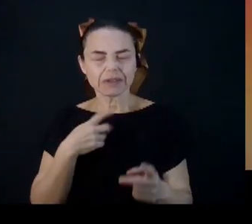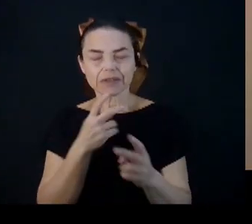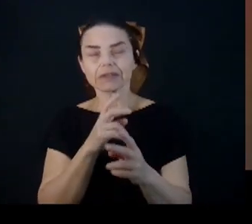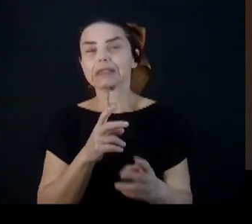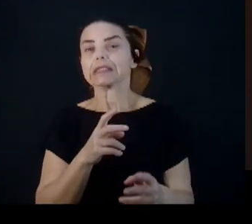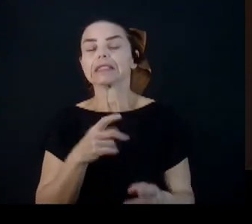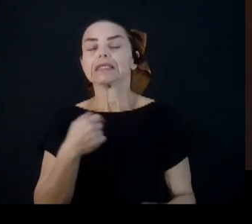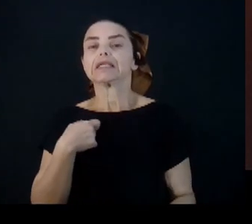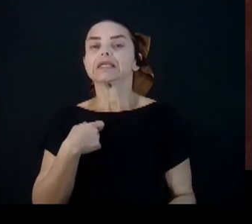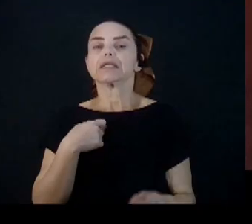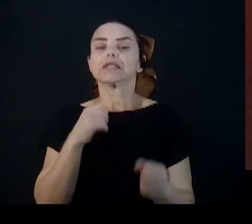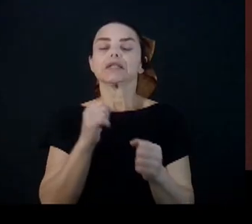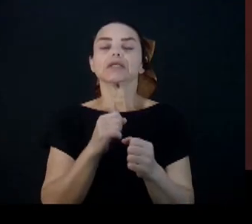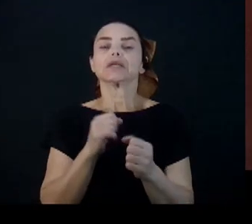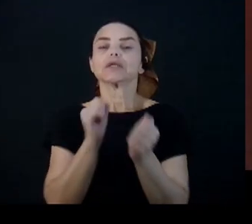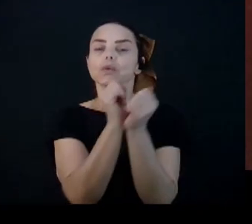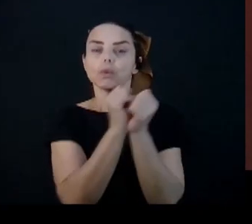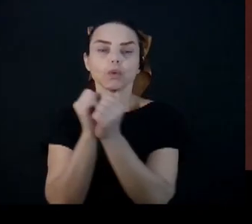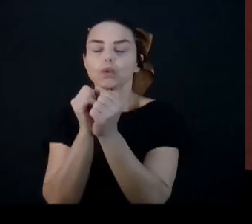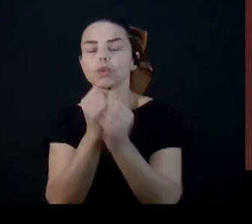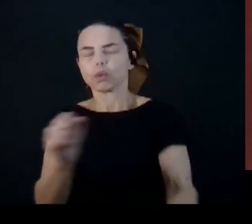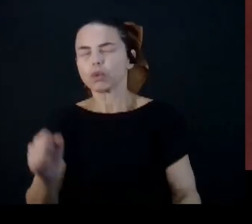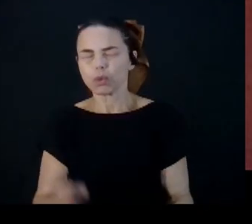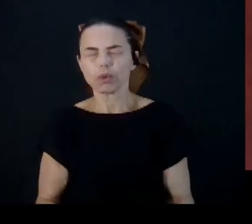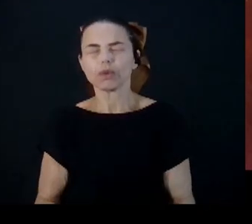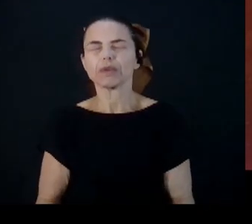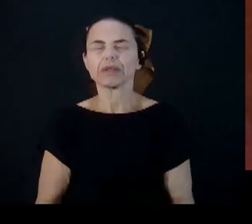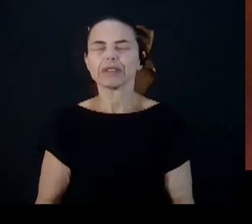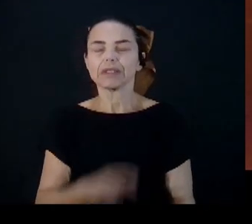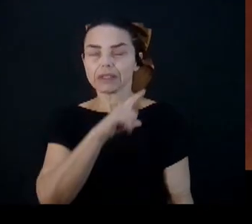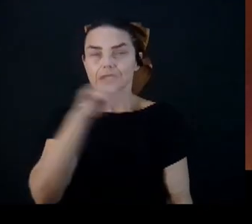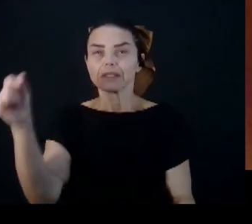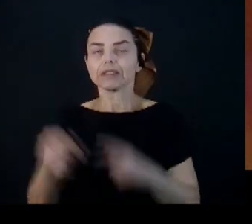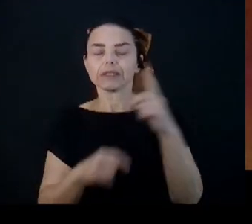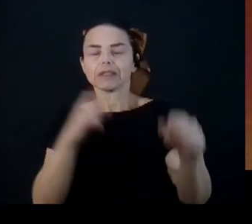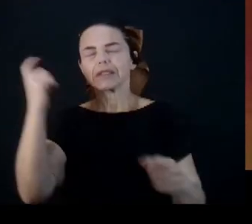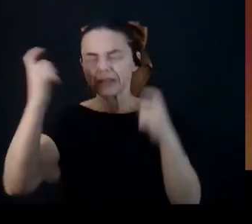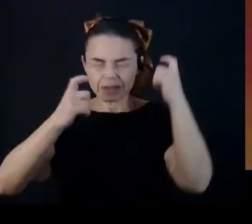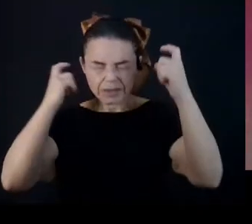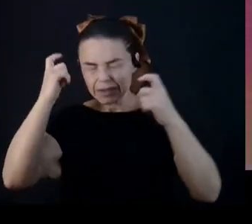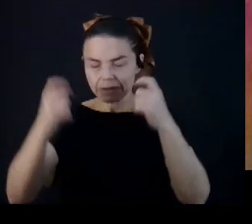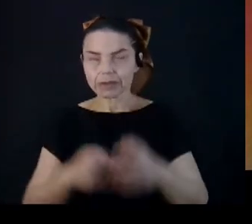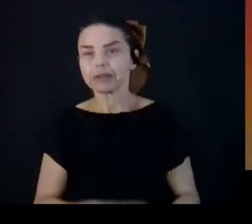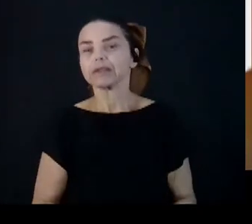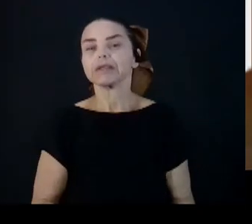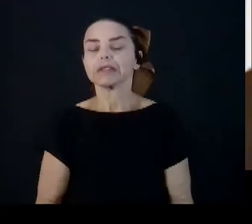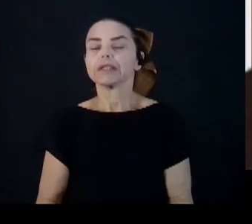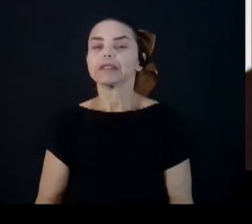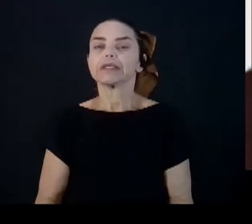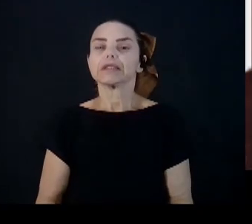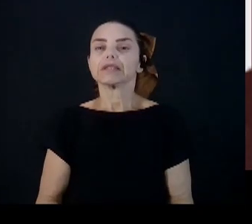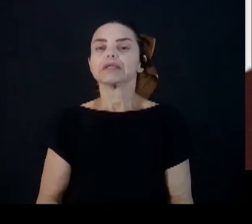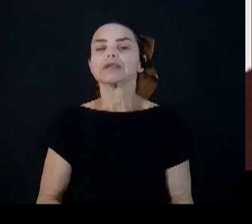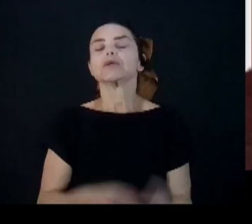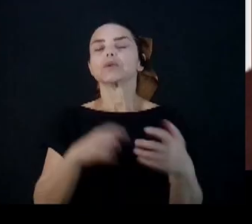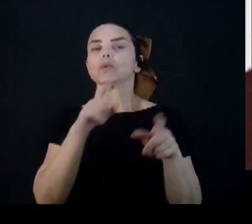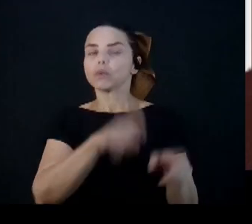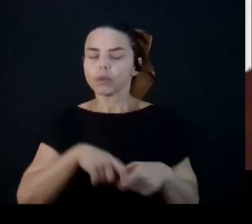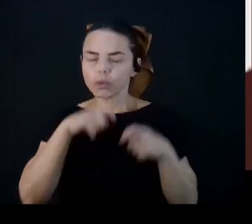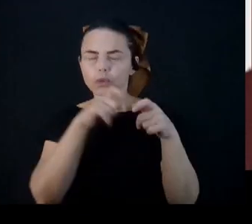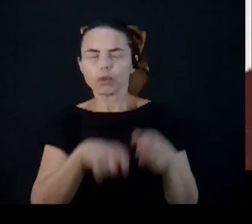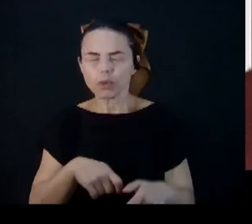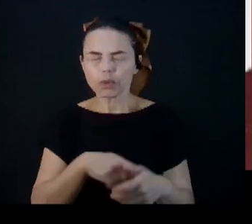e os imigrantes que estavam chegando. Ele se preocupou justamente com as fazendas. Eles chegavam